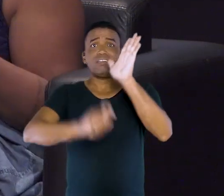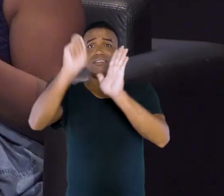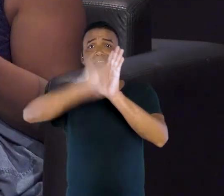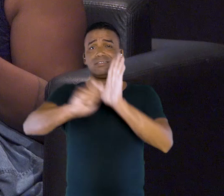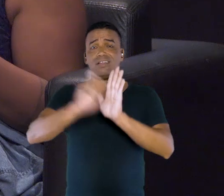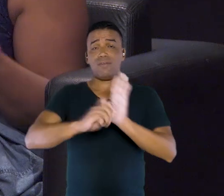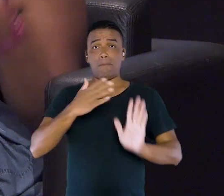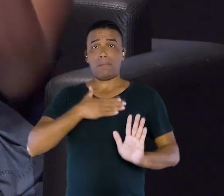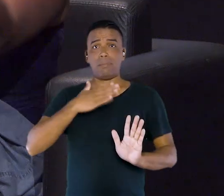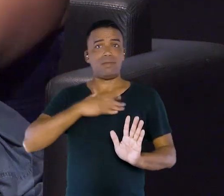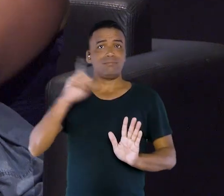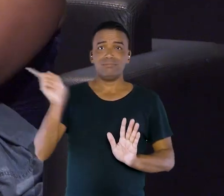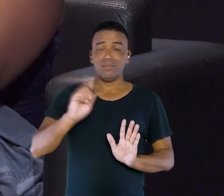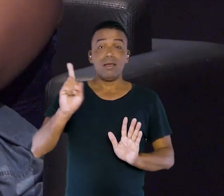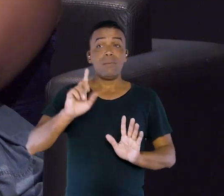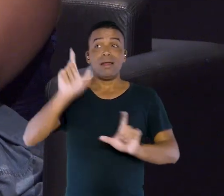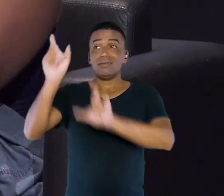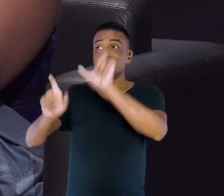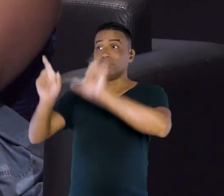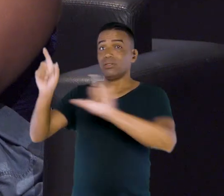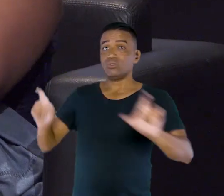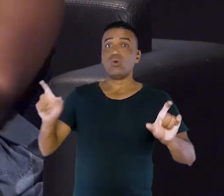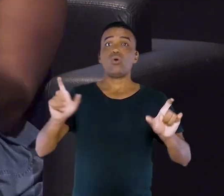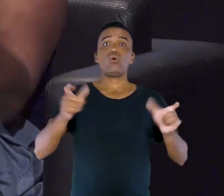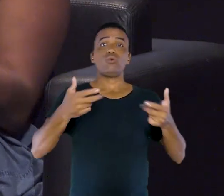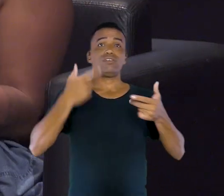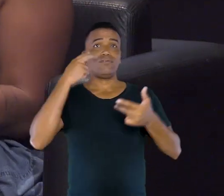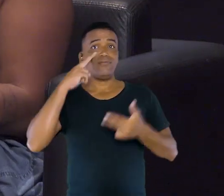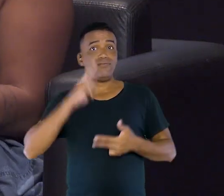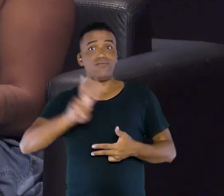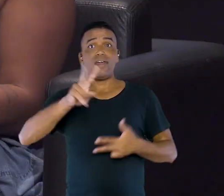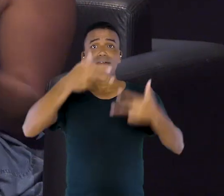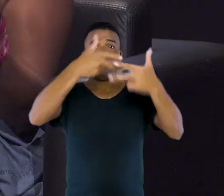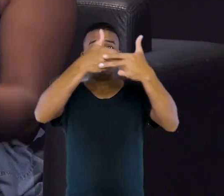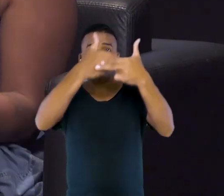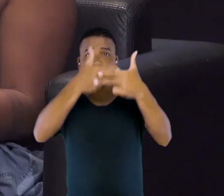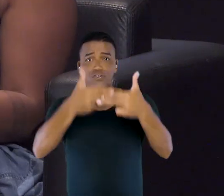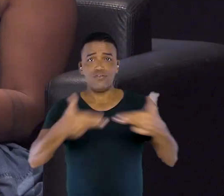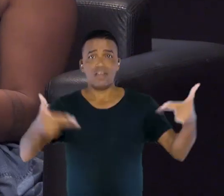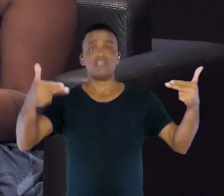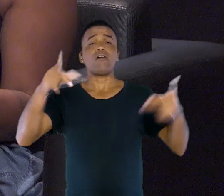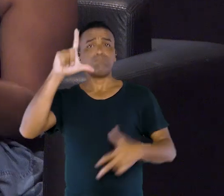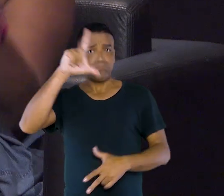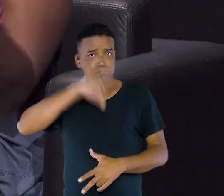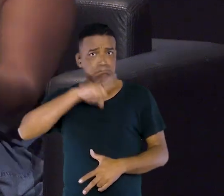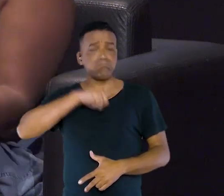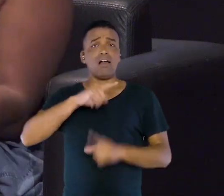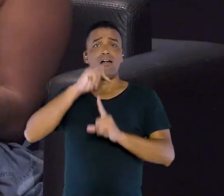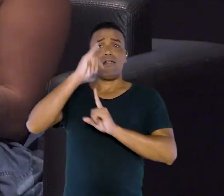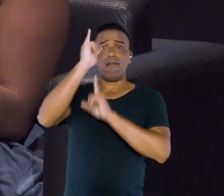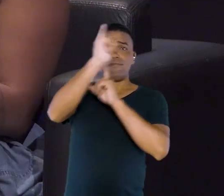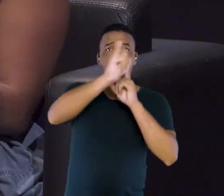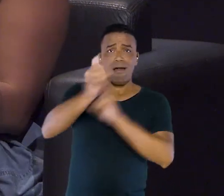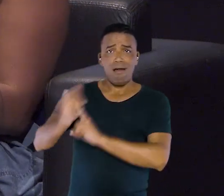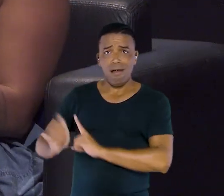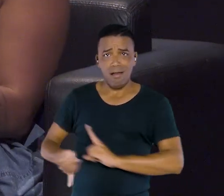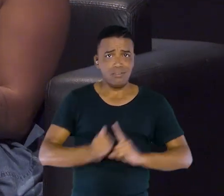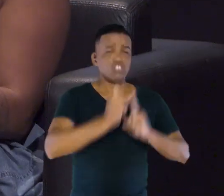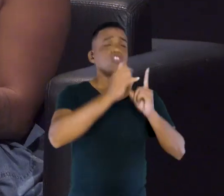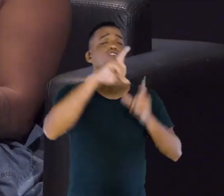não para mim, mas para as pessoas conhecerem que essa diversidade existe e que essas narrativas